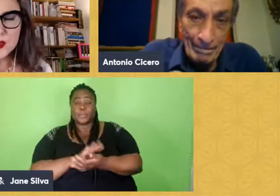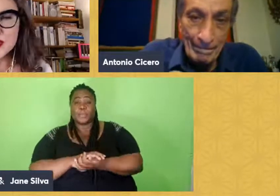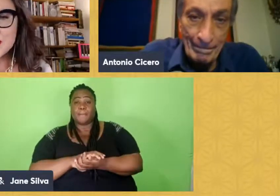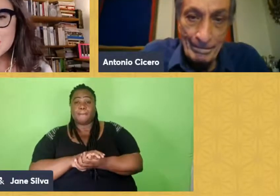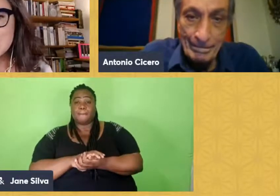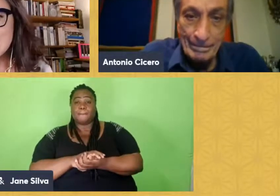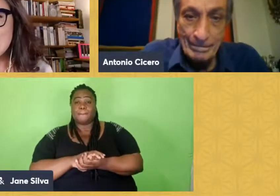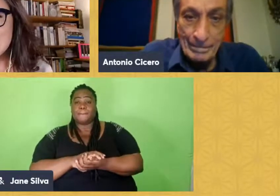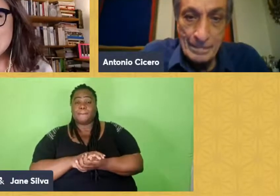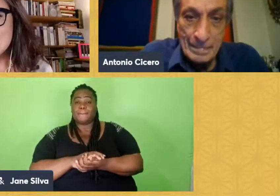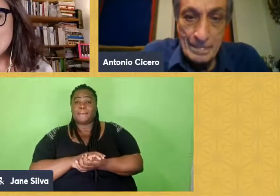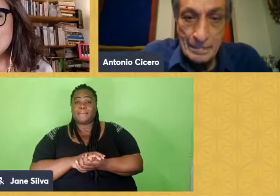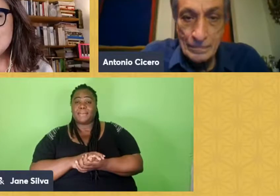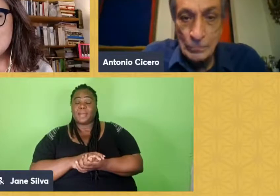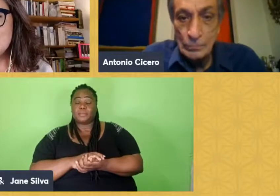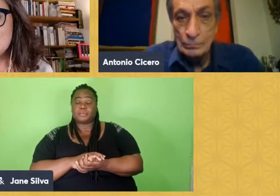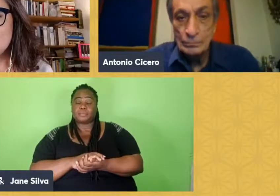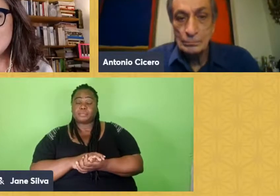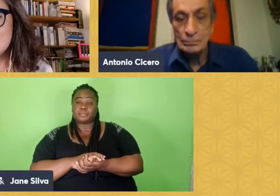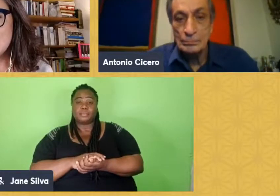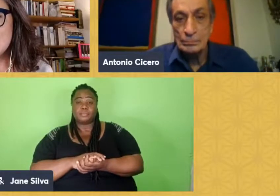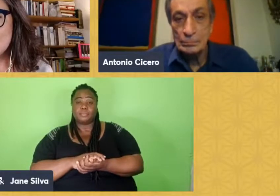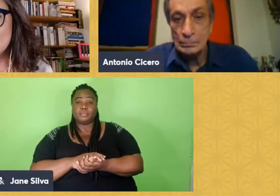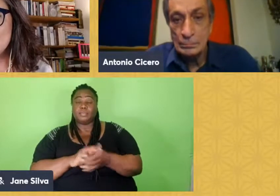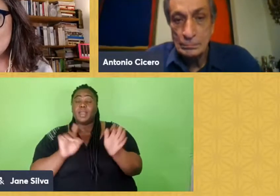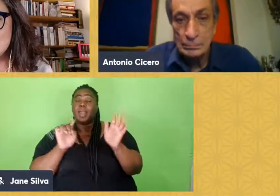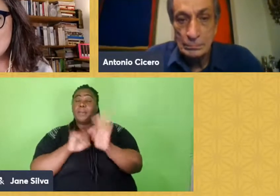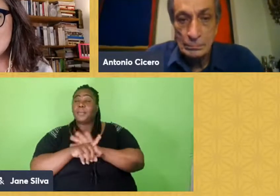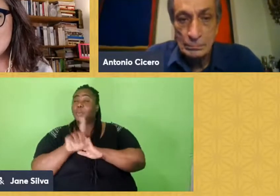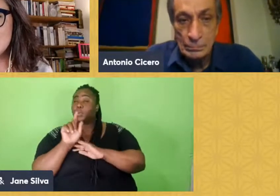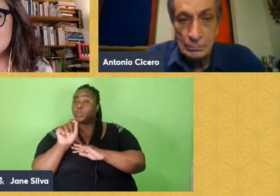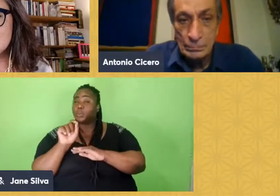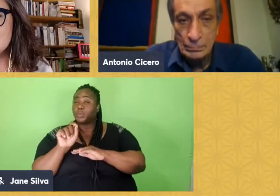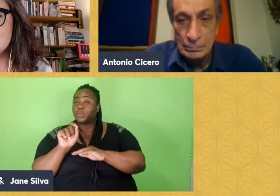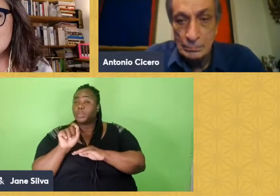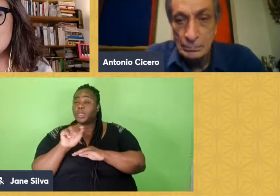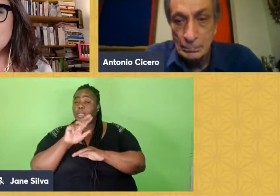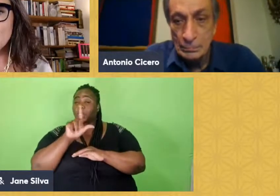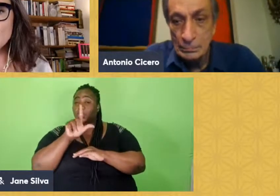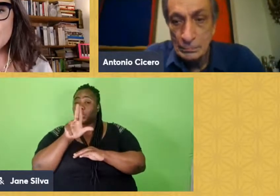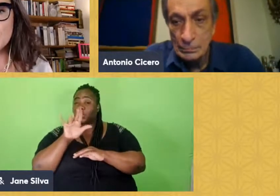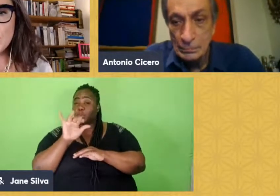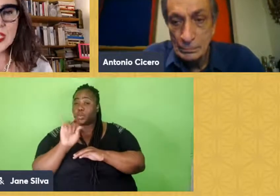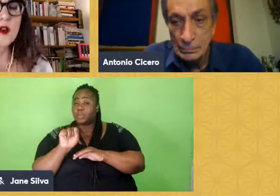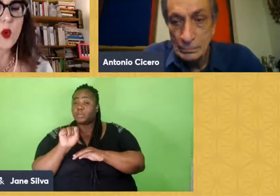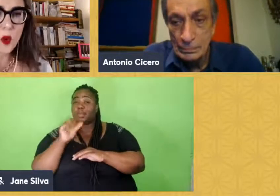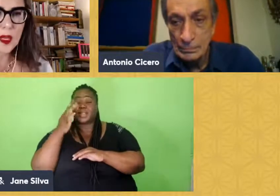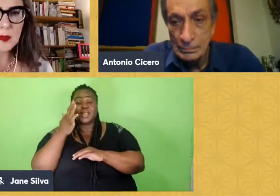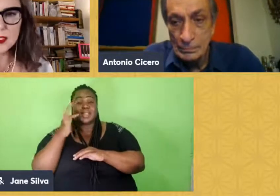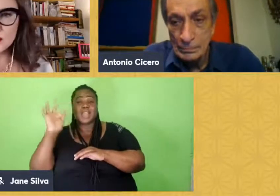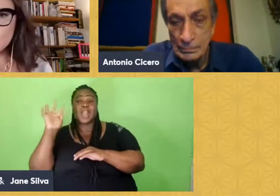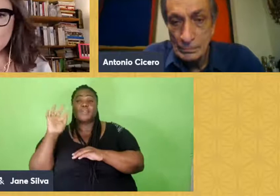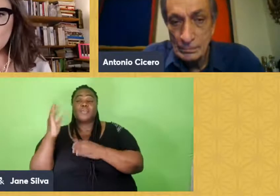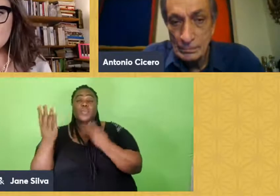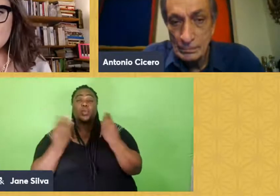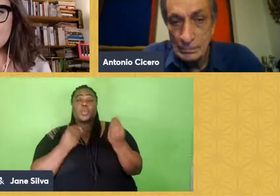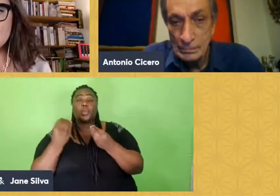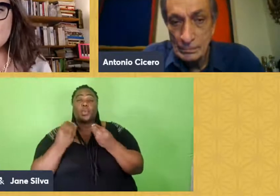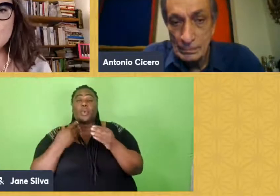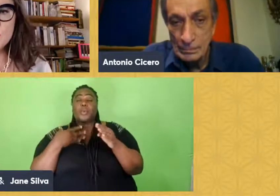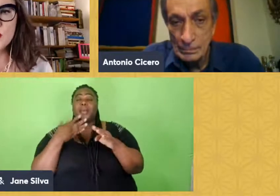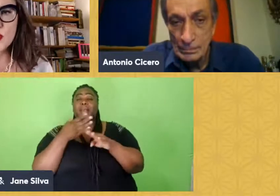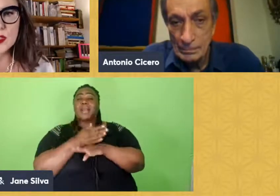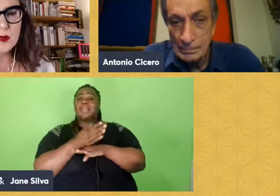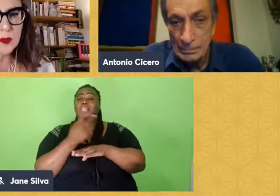Literária, inclusive. A pergunta é a seguinte, do Luiz Serguilha. E a filosofia, como ela penetrou nas